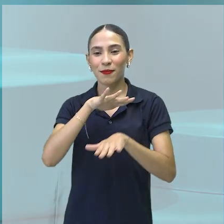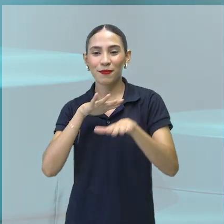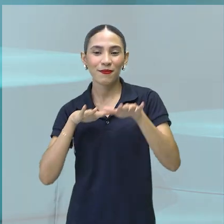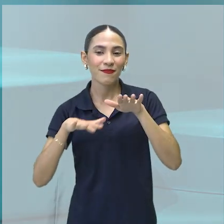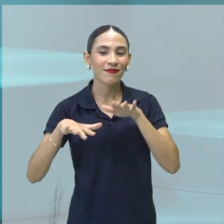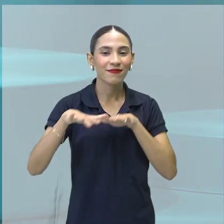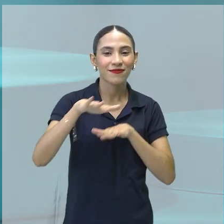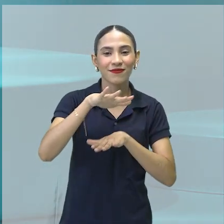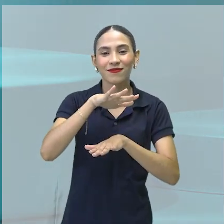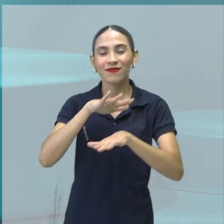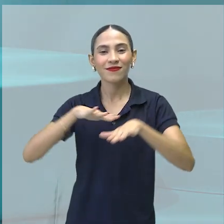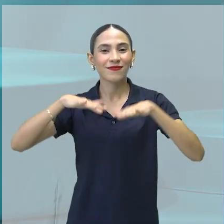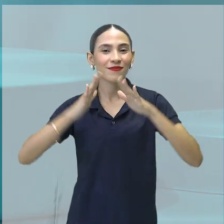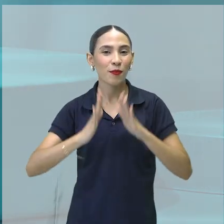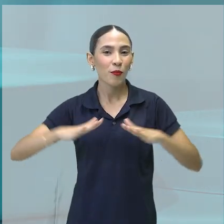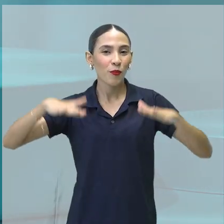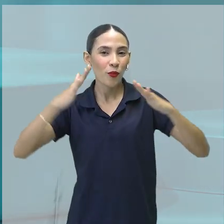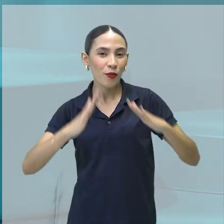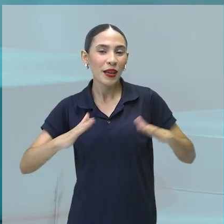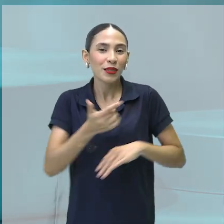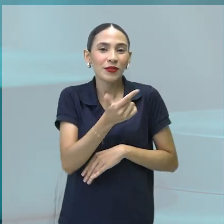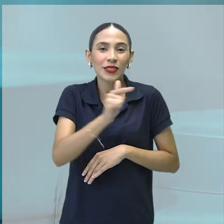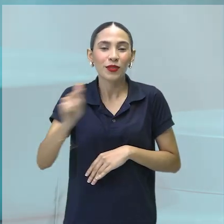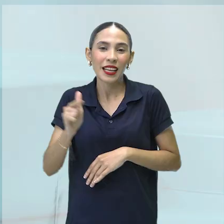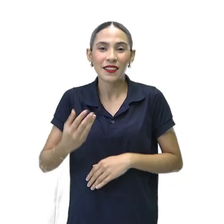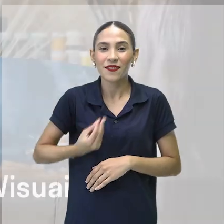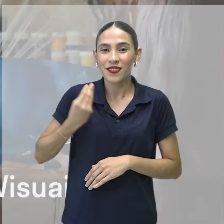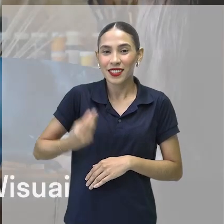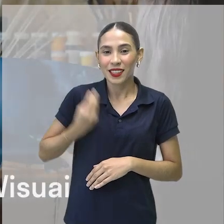Sem movimento não há vida.